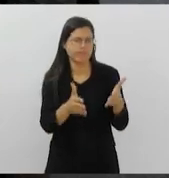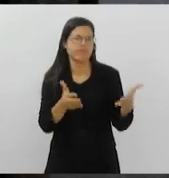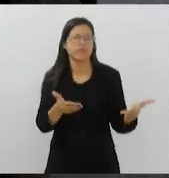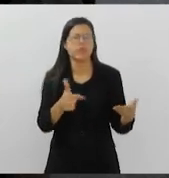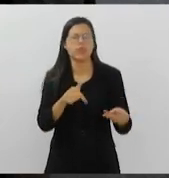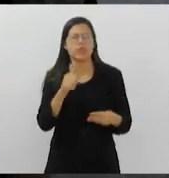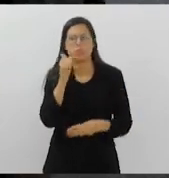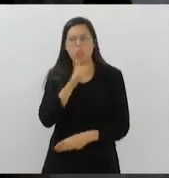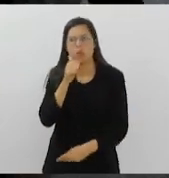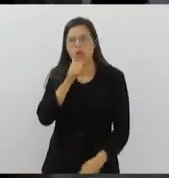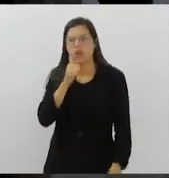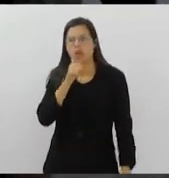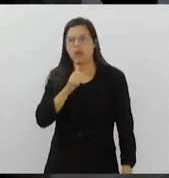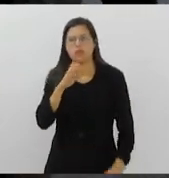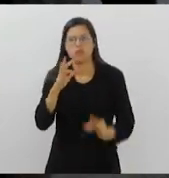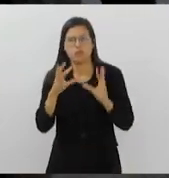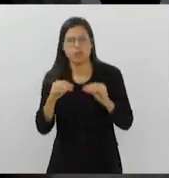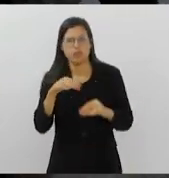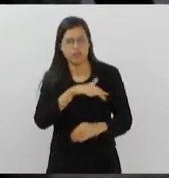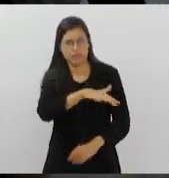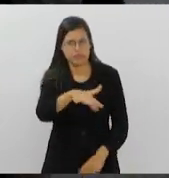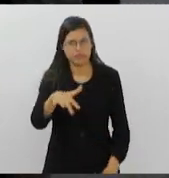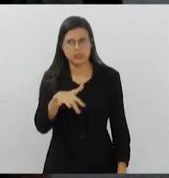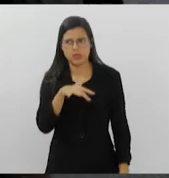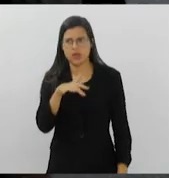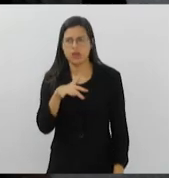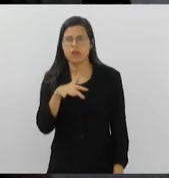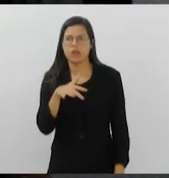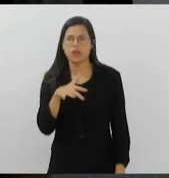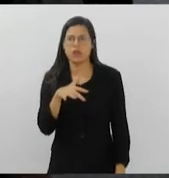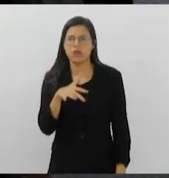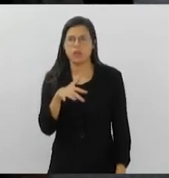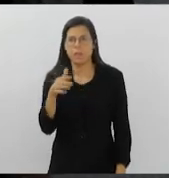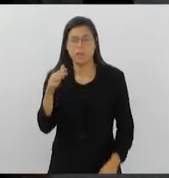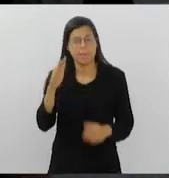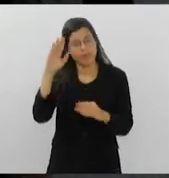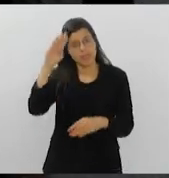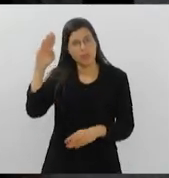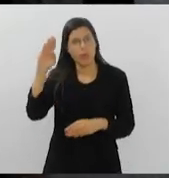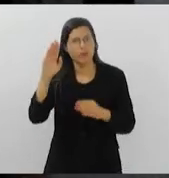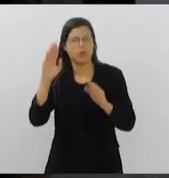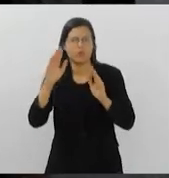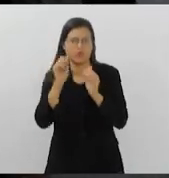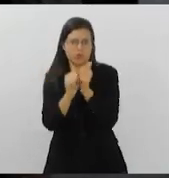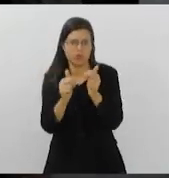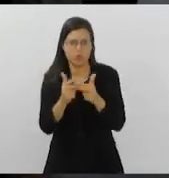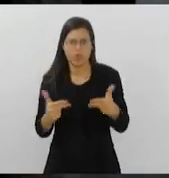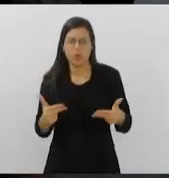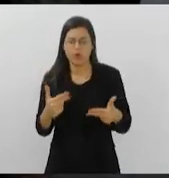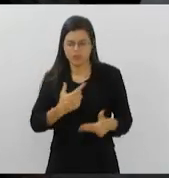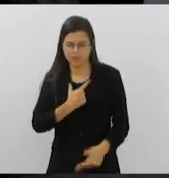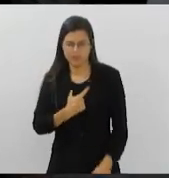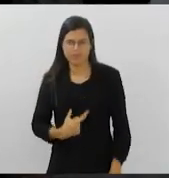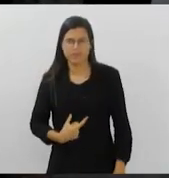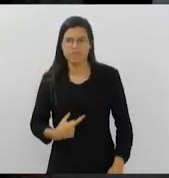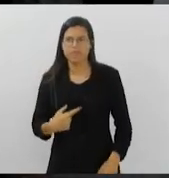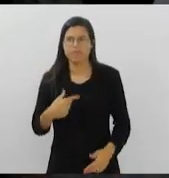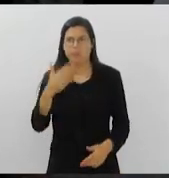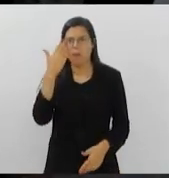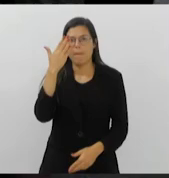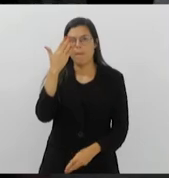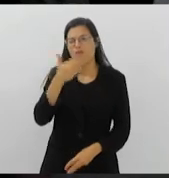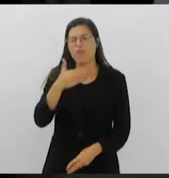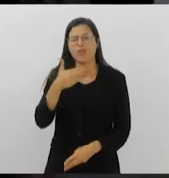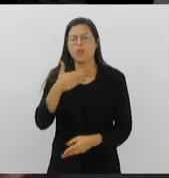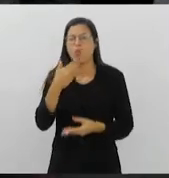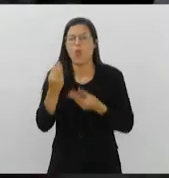das mulheres em todas as áreas da atividade humana, especialmente no esporte, e essas medalhas estão provando o quanto nós somos